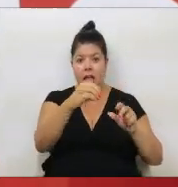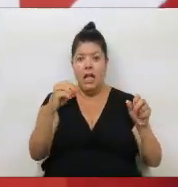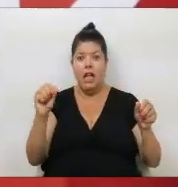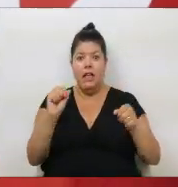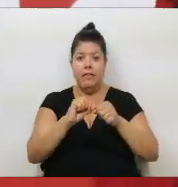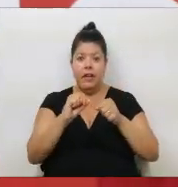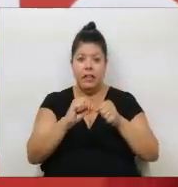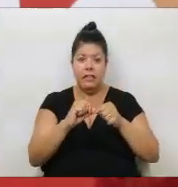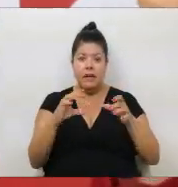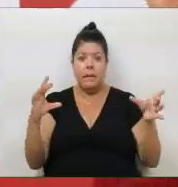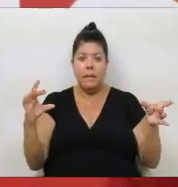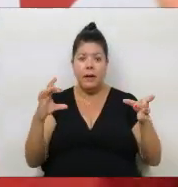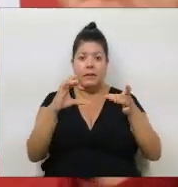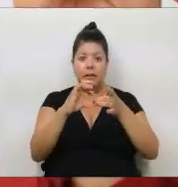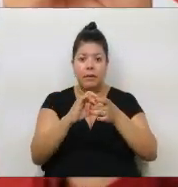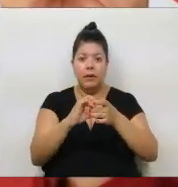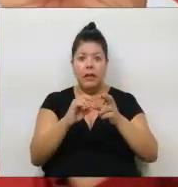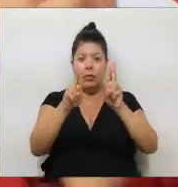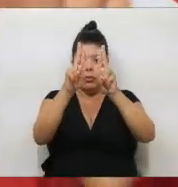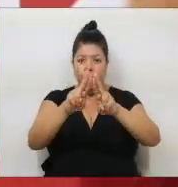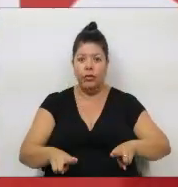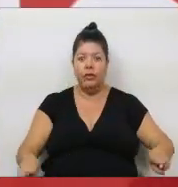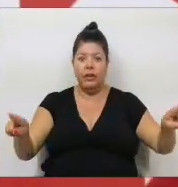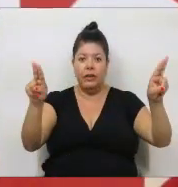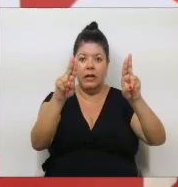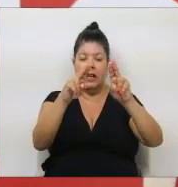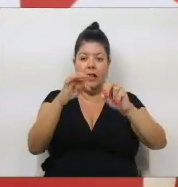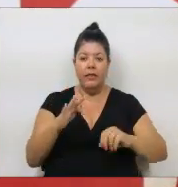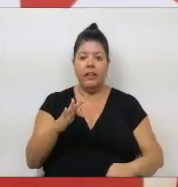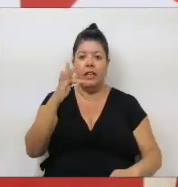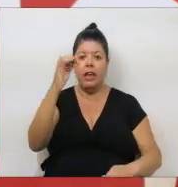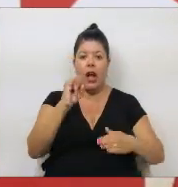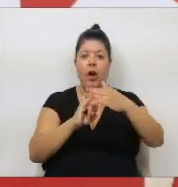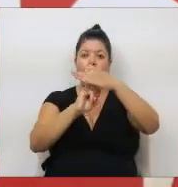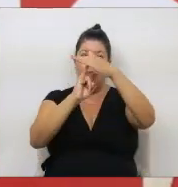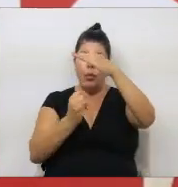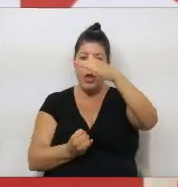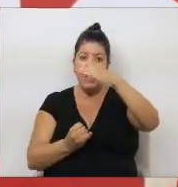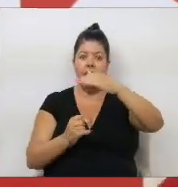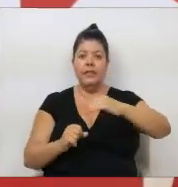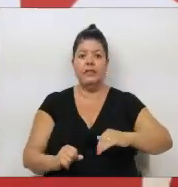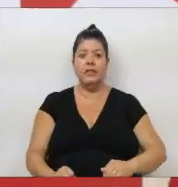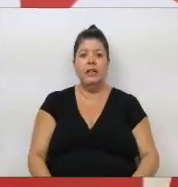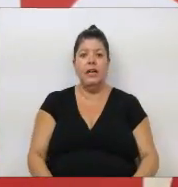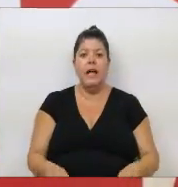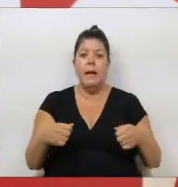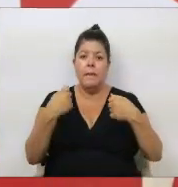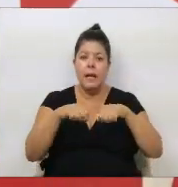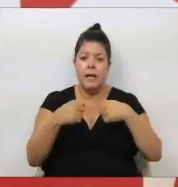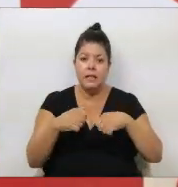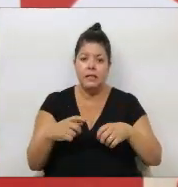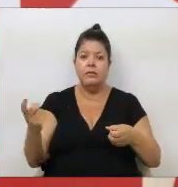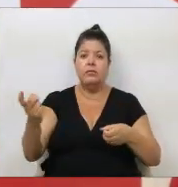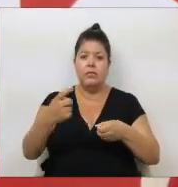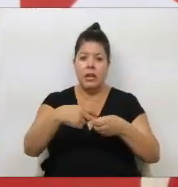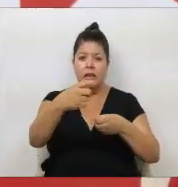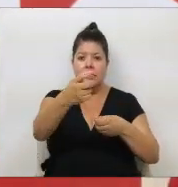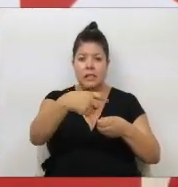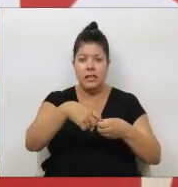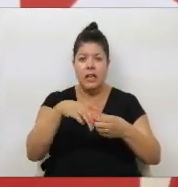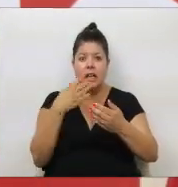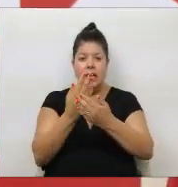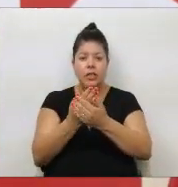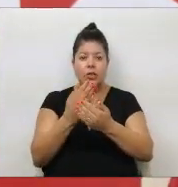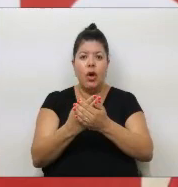parcerias com a Universidade Federal, com o Instituto Federal de Educação. É preciso trazer